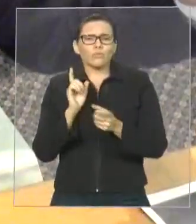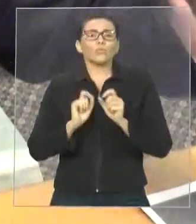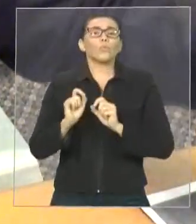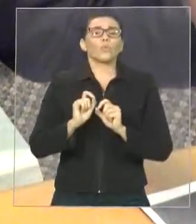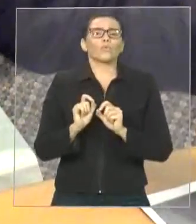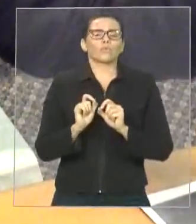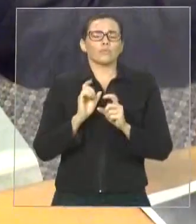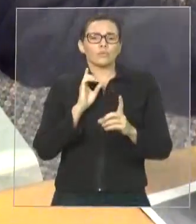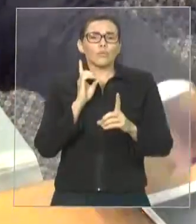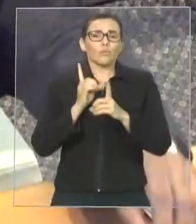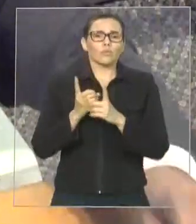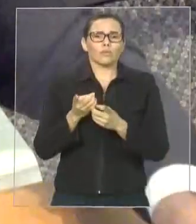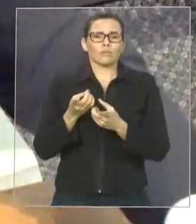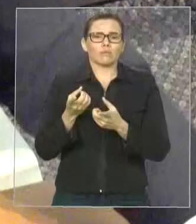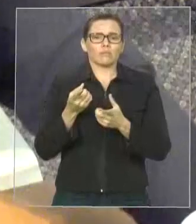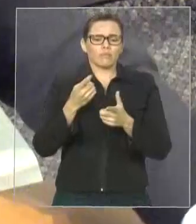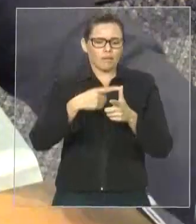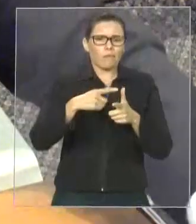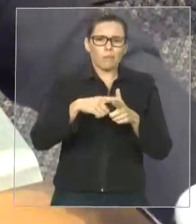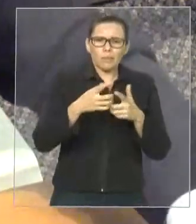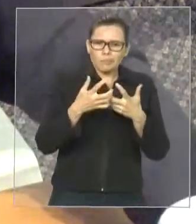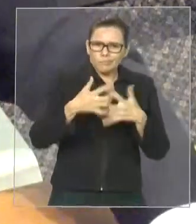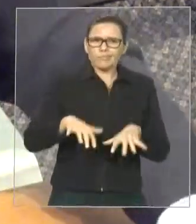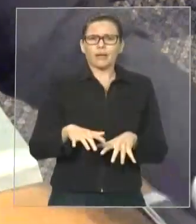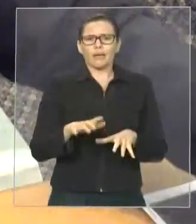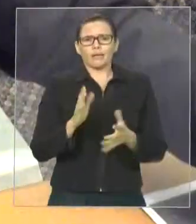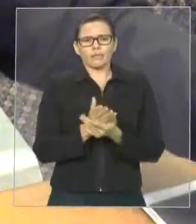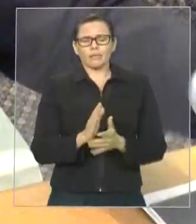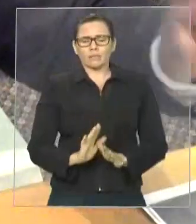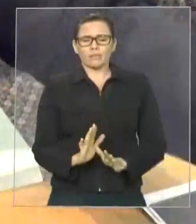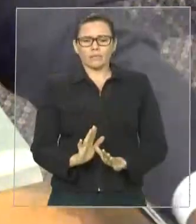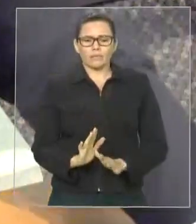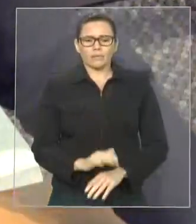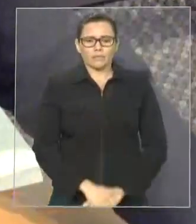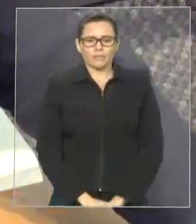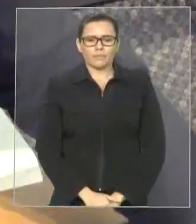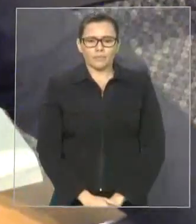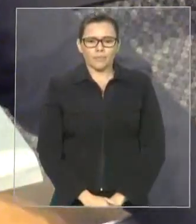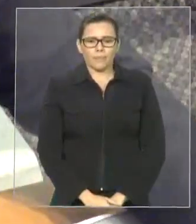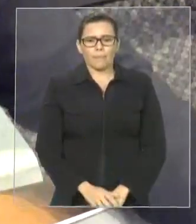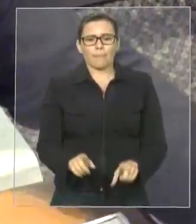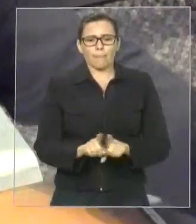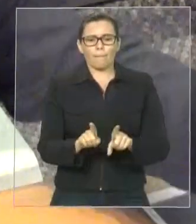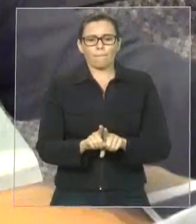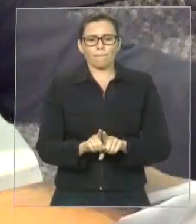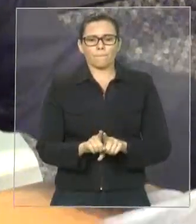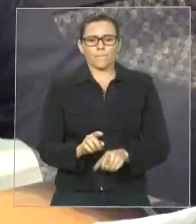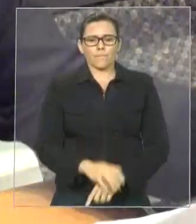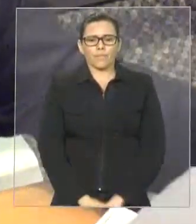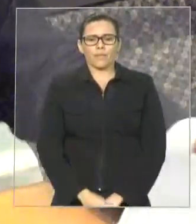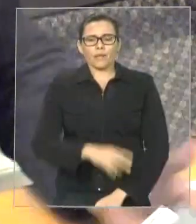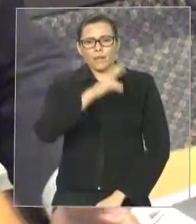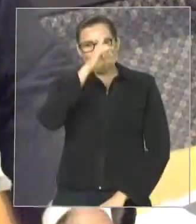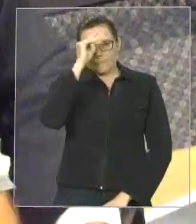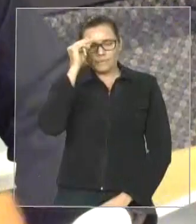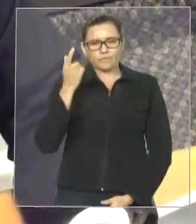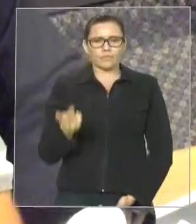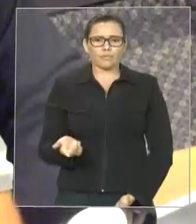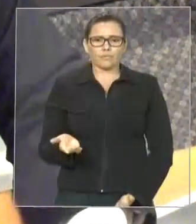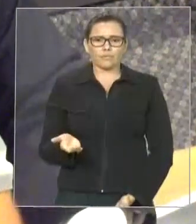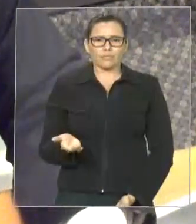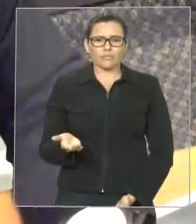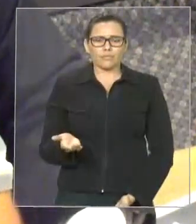reajuste, condições dignas de trabalho e condições dignas de aprendizado. Por último, o prefeito comete crime de